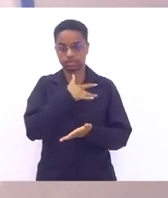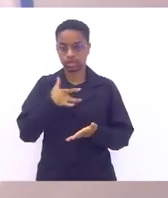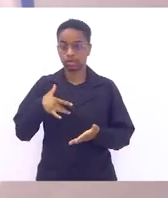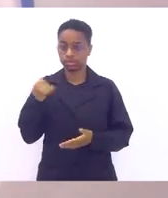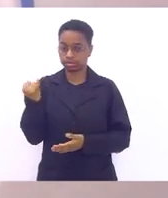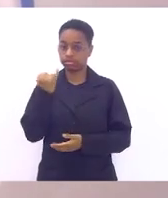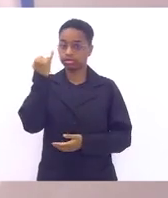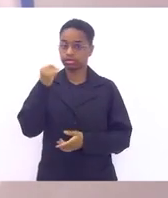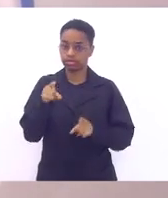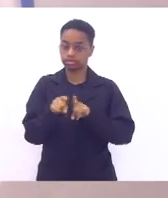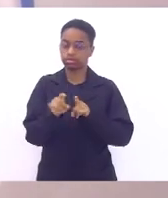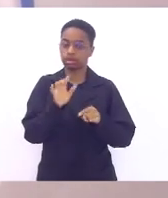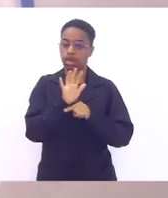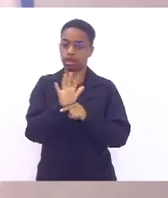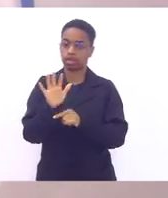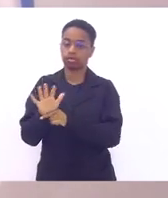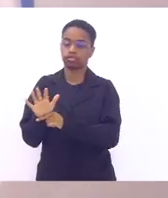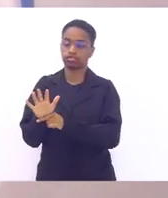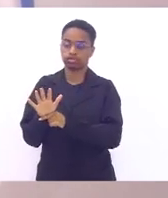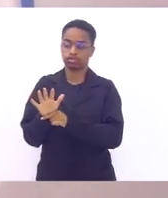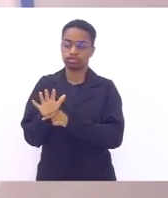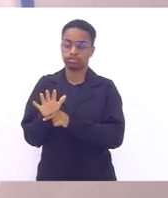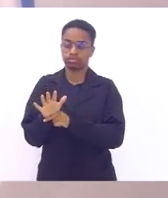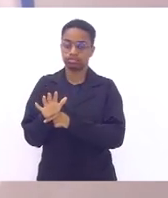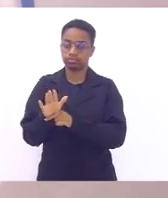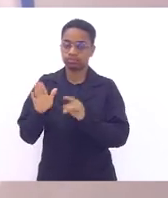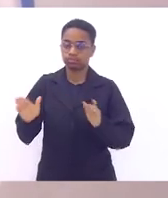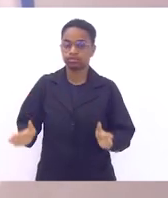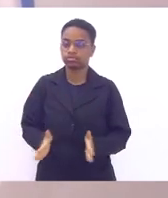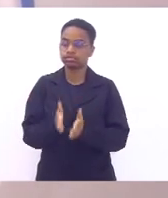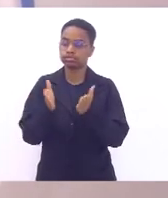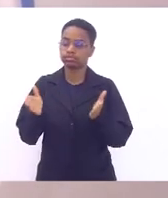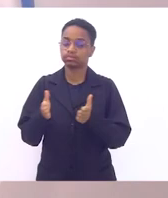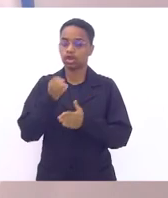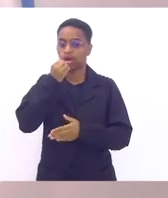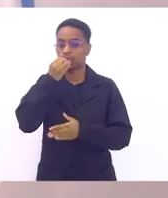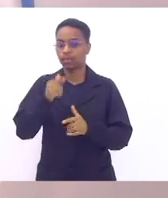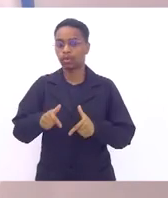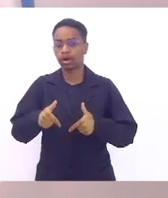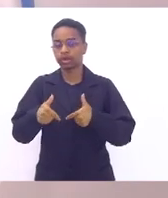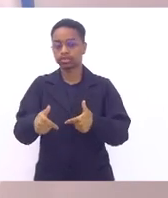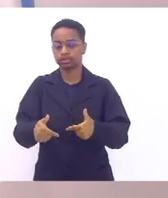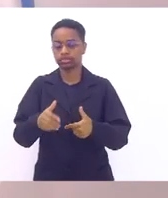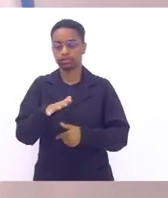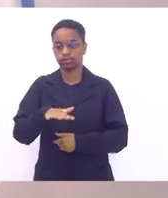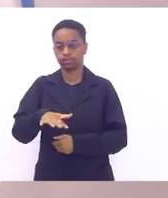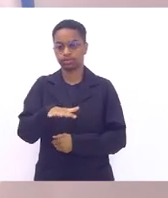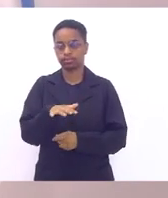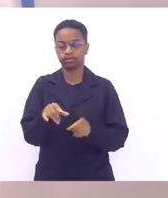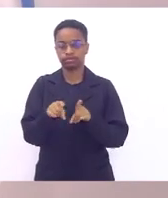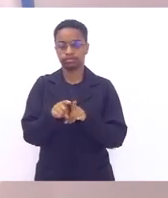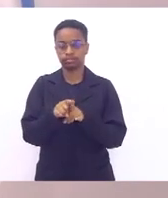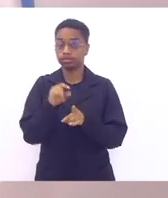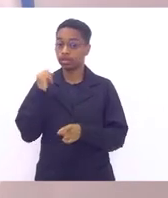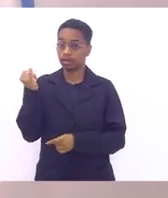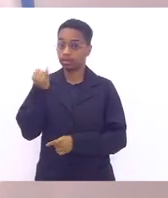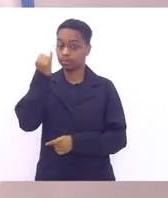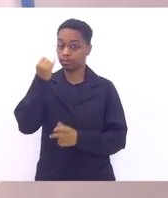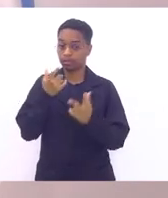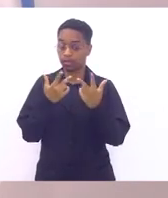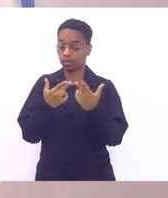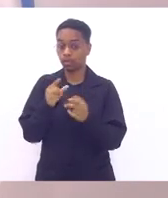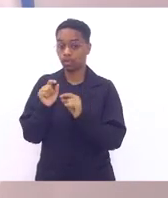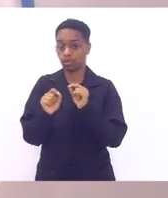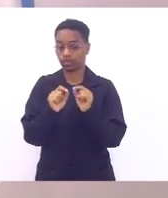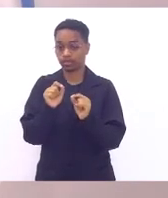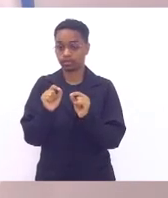muito contribuir para fomentar as boas iniciativas dessa frente. E tão importante quanto isso